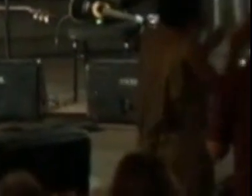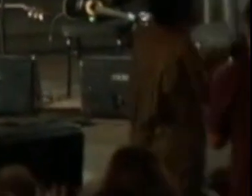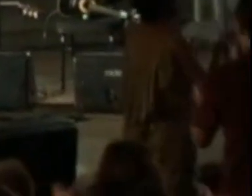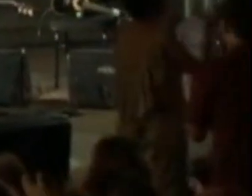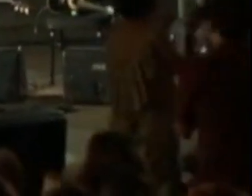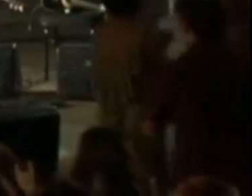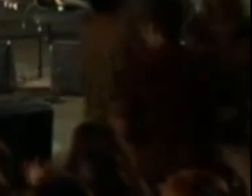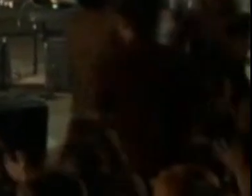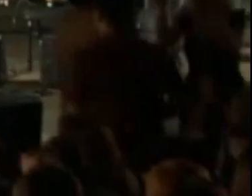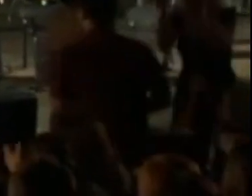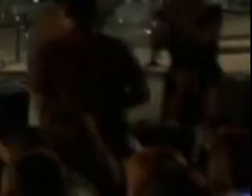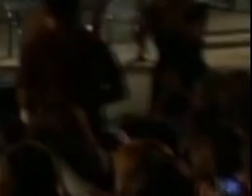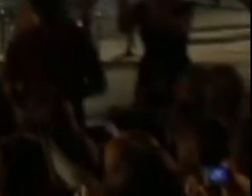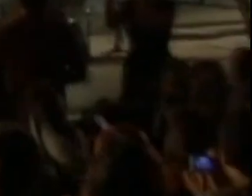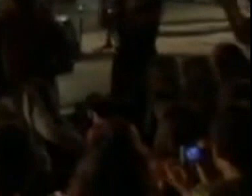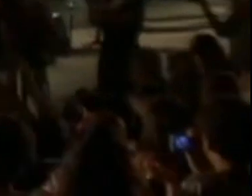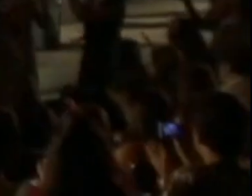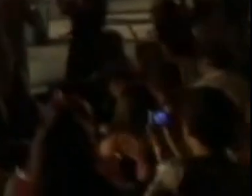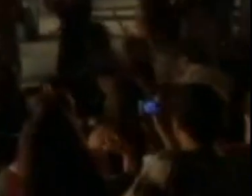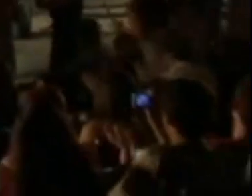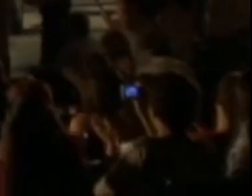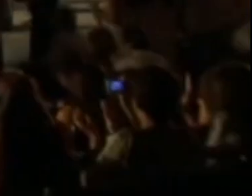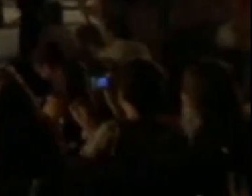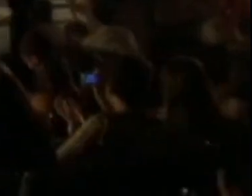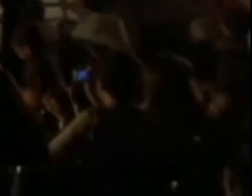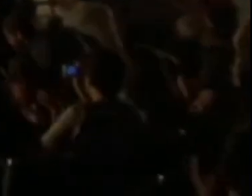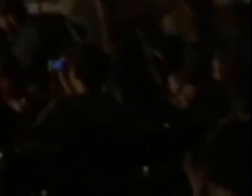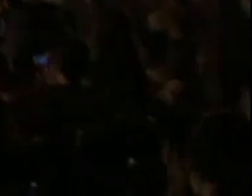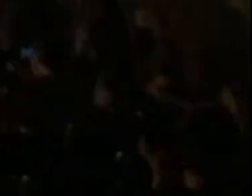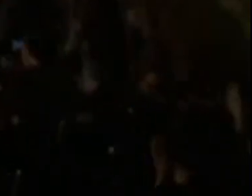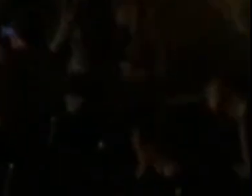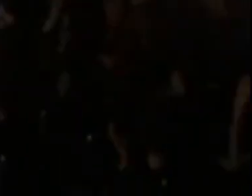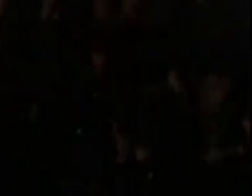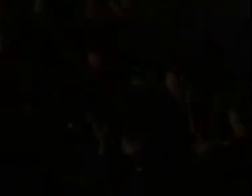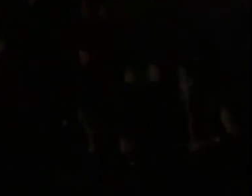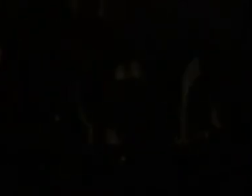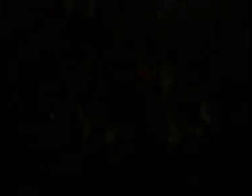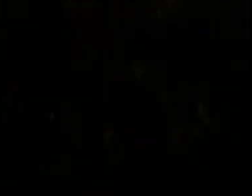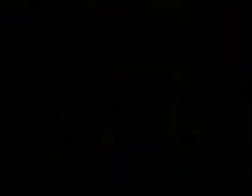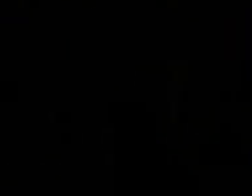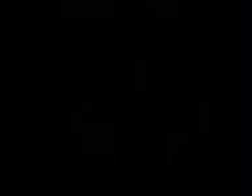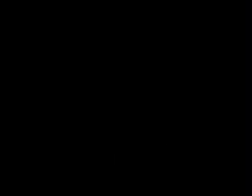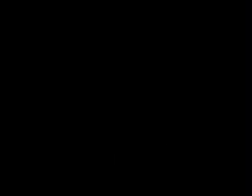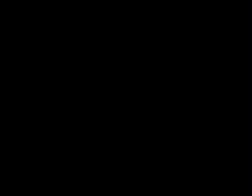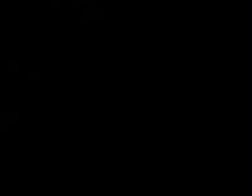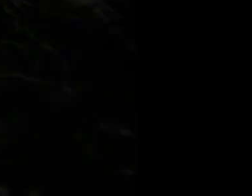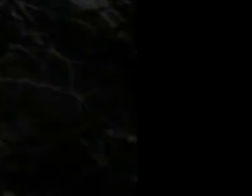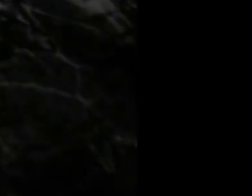Thank you.